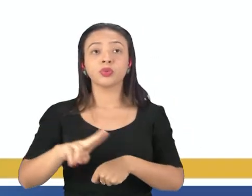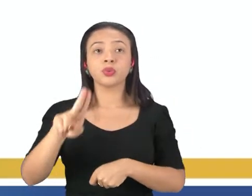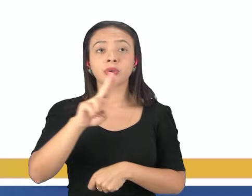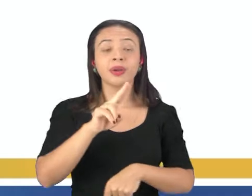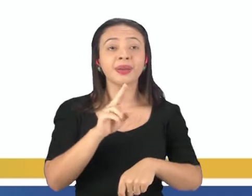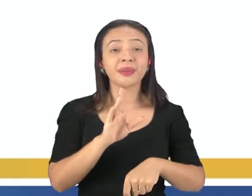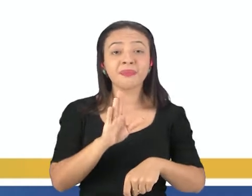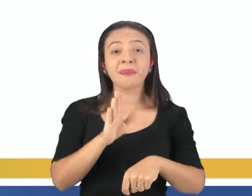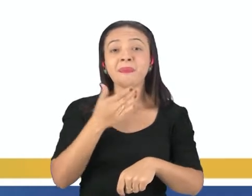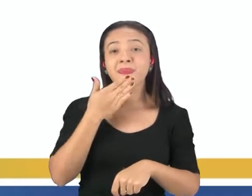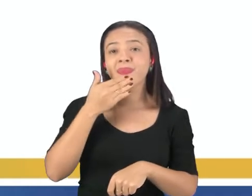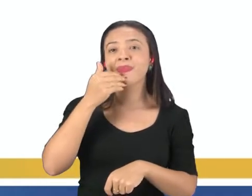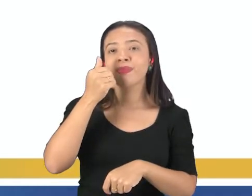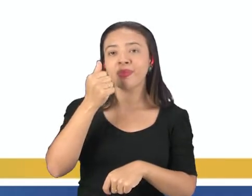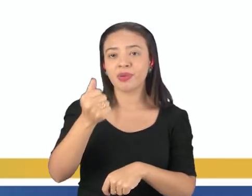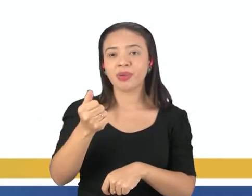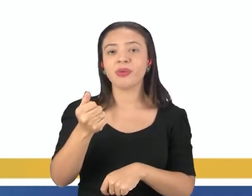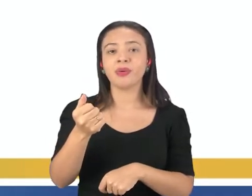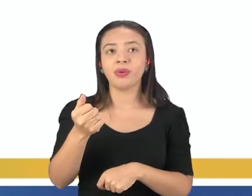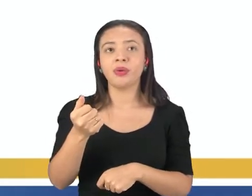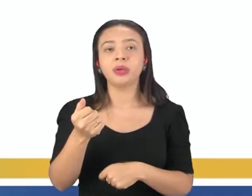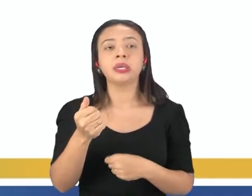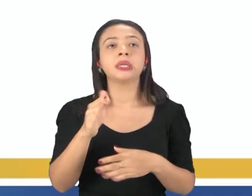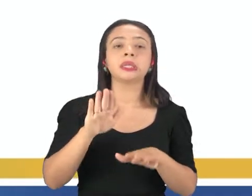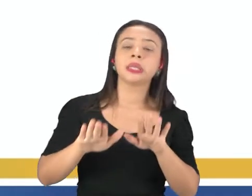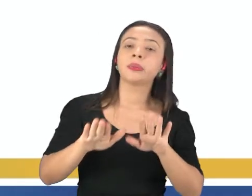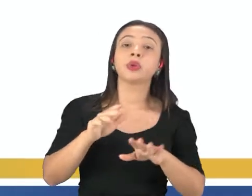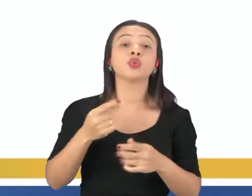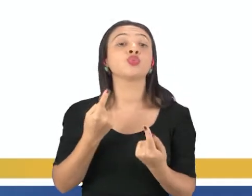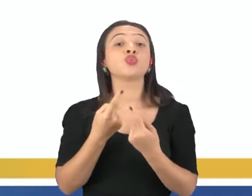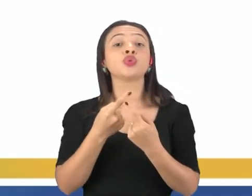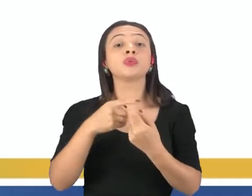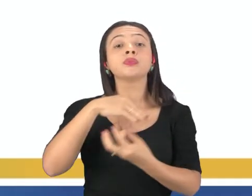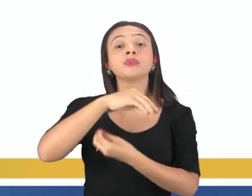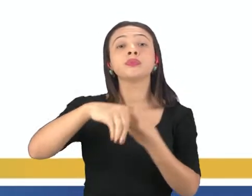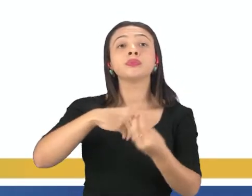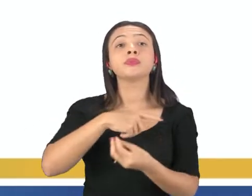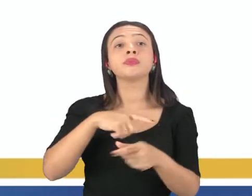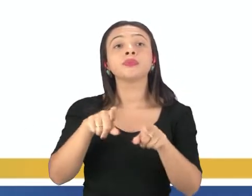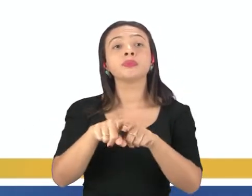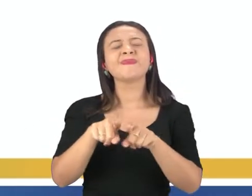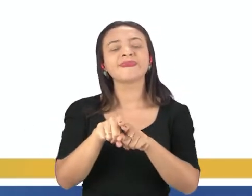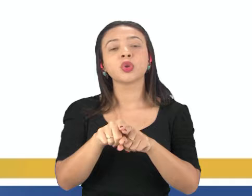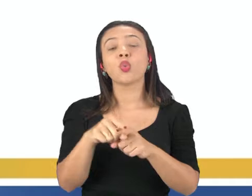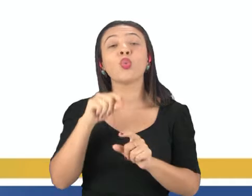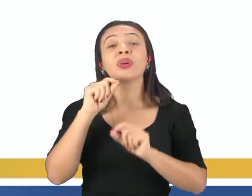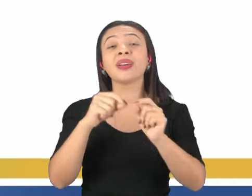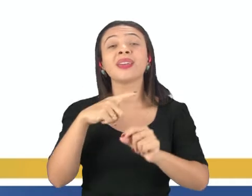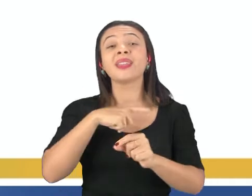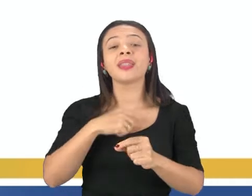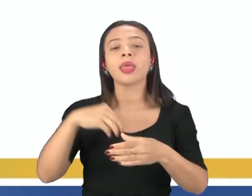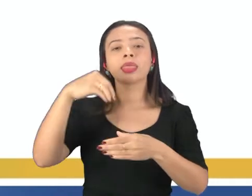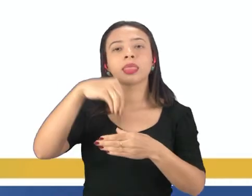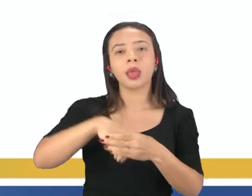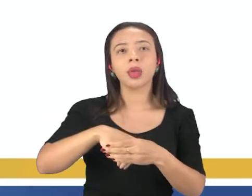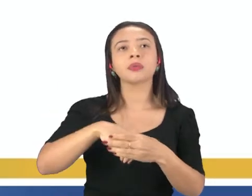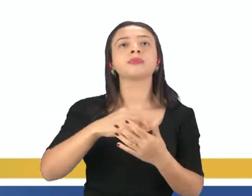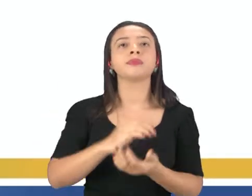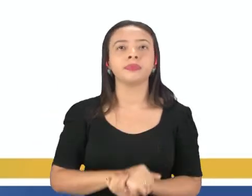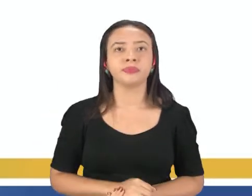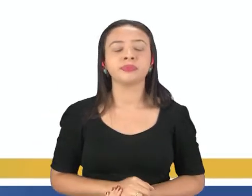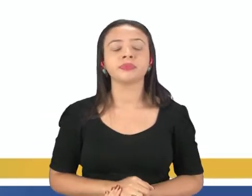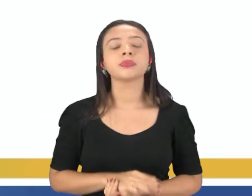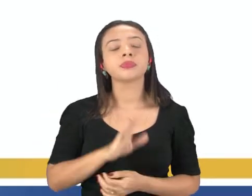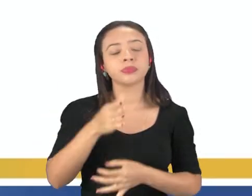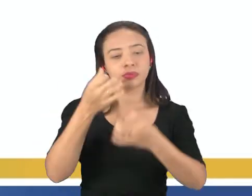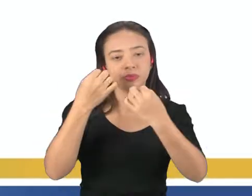for mais adequado, dependendo do tipo de mistura que eu tenho e do tipo de componente que está envolvido, tá? Como eu falei